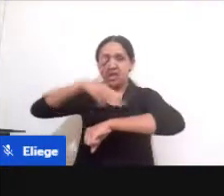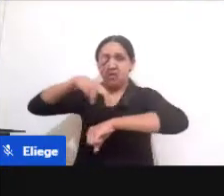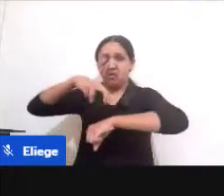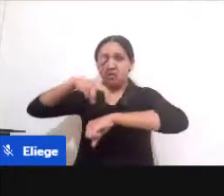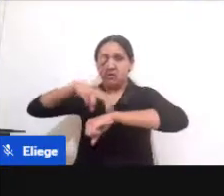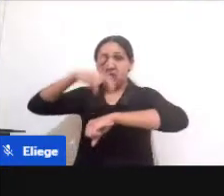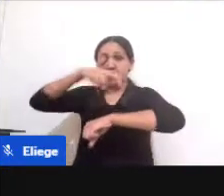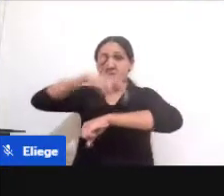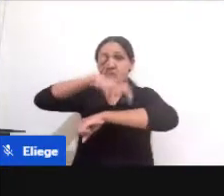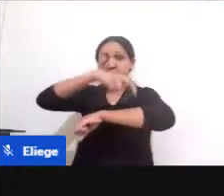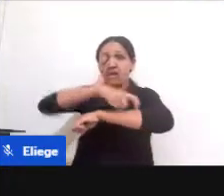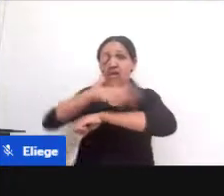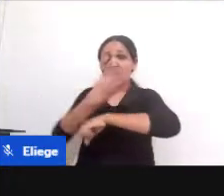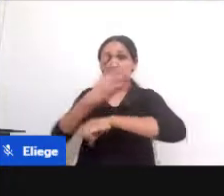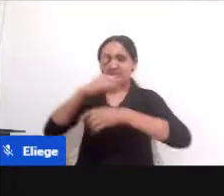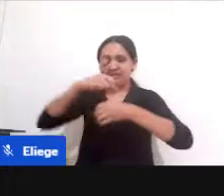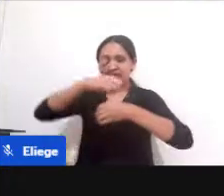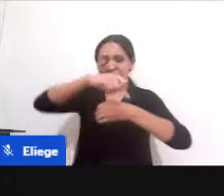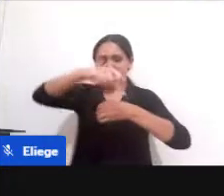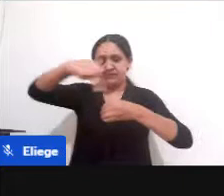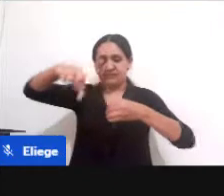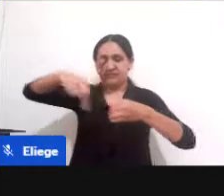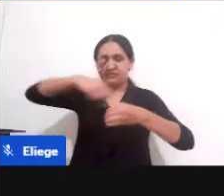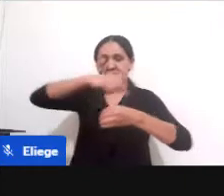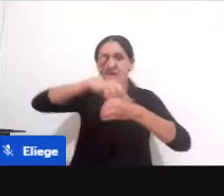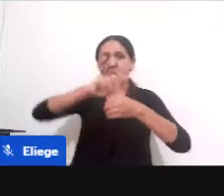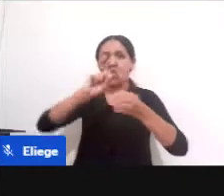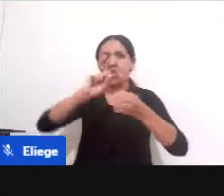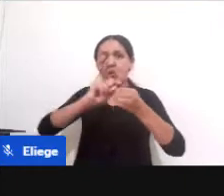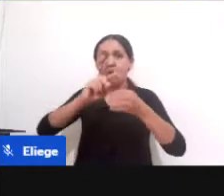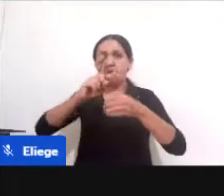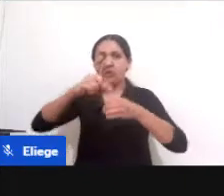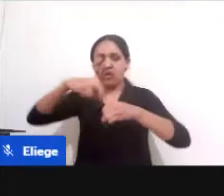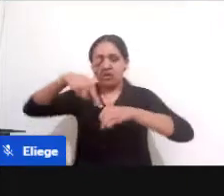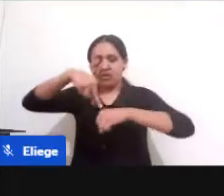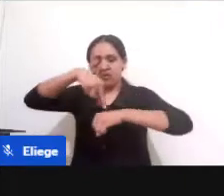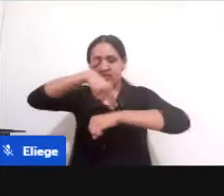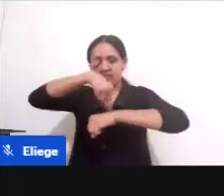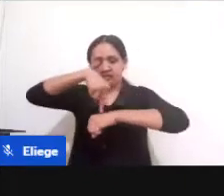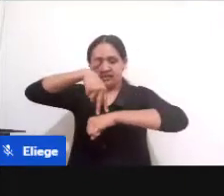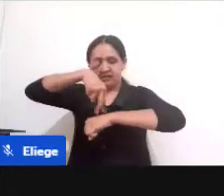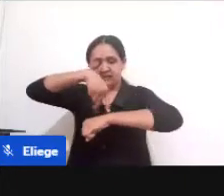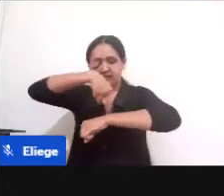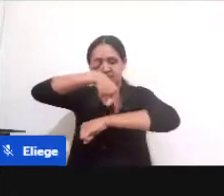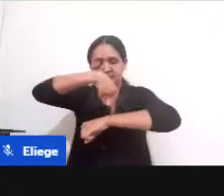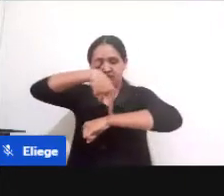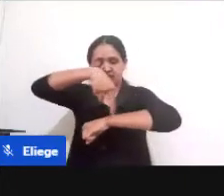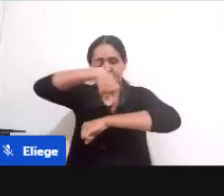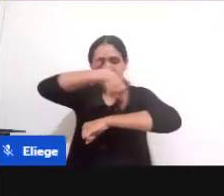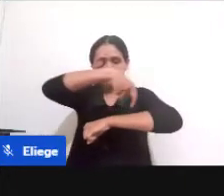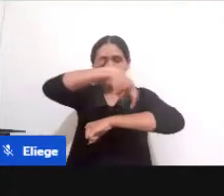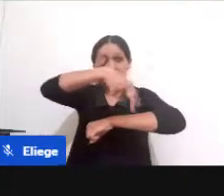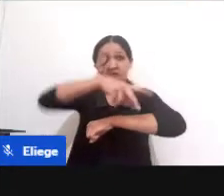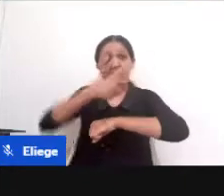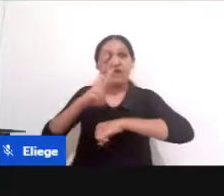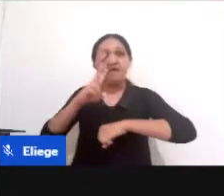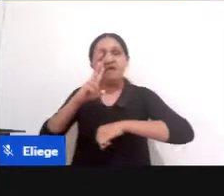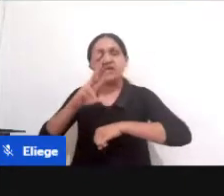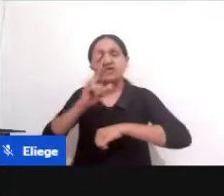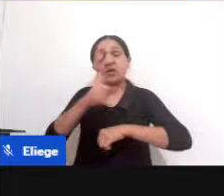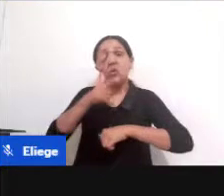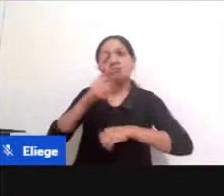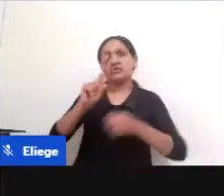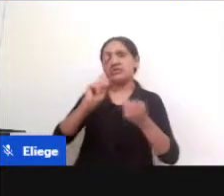um zigue-zague. Então, você consegue observar se esse aluno ele consegue fazer essas atividades. E